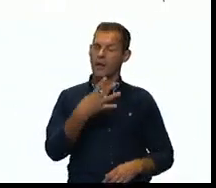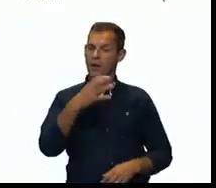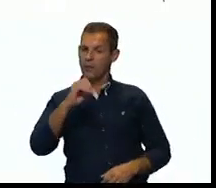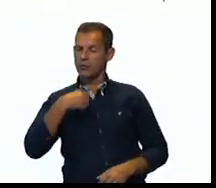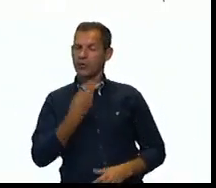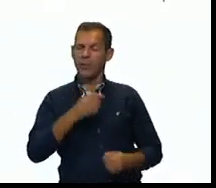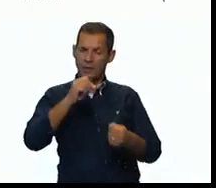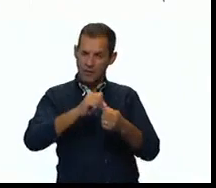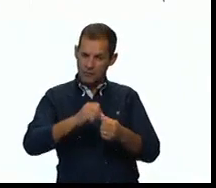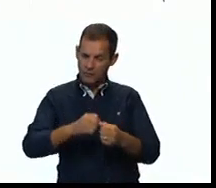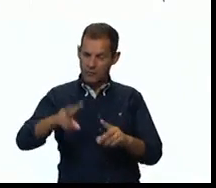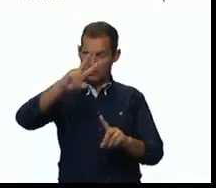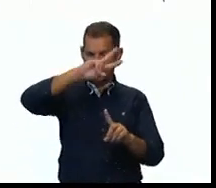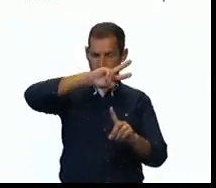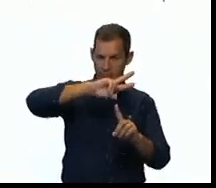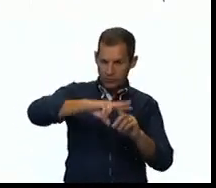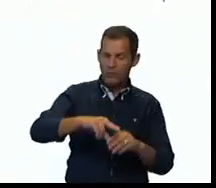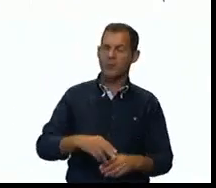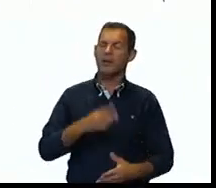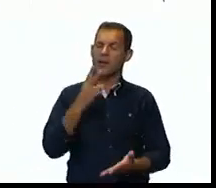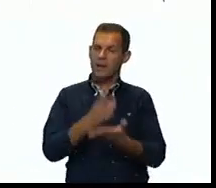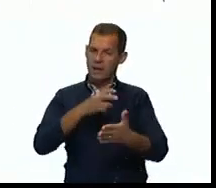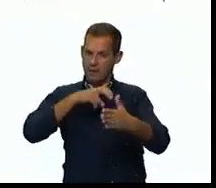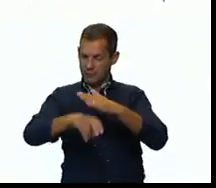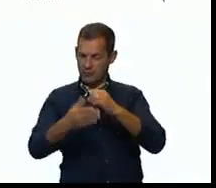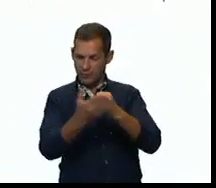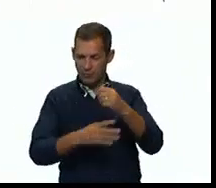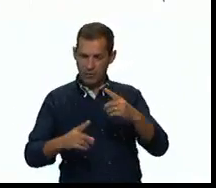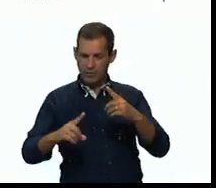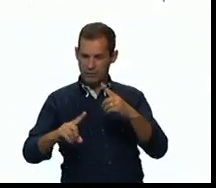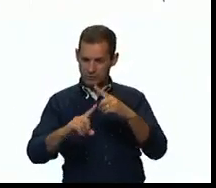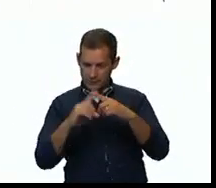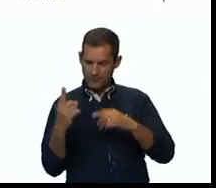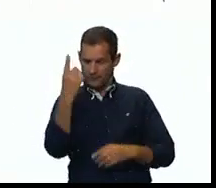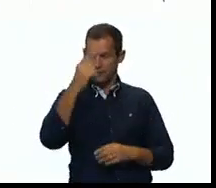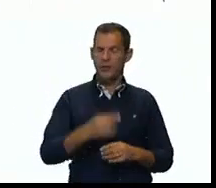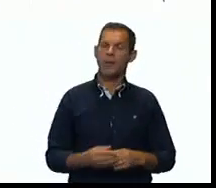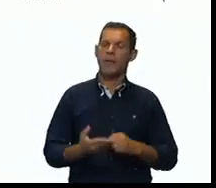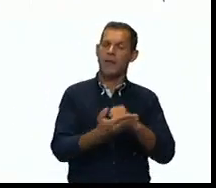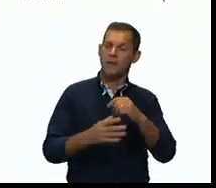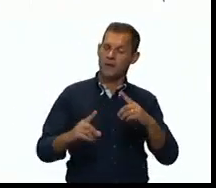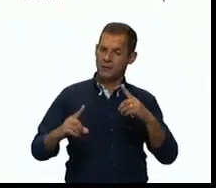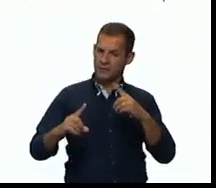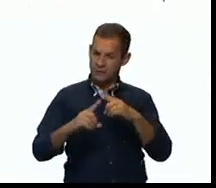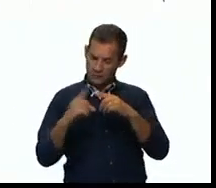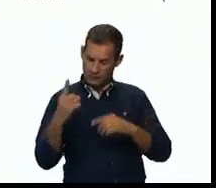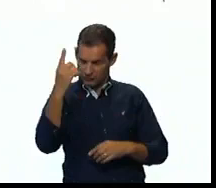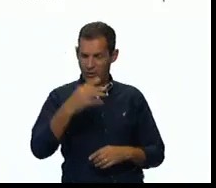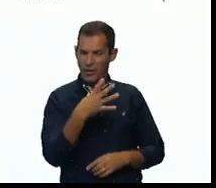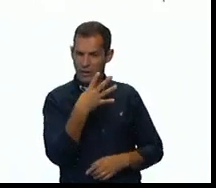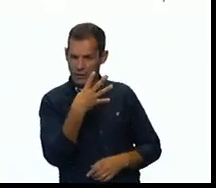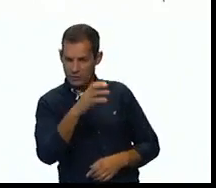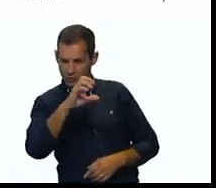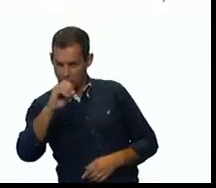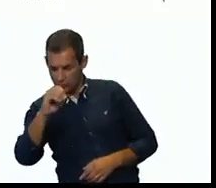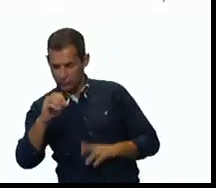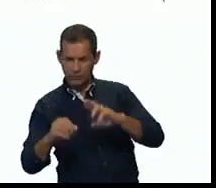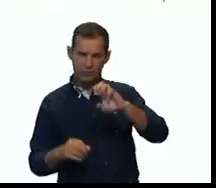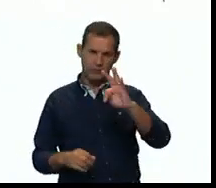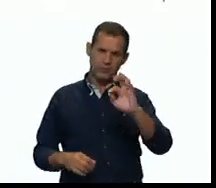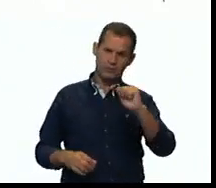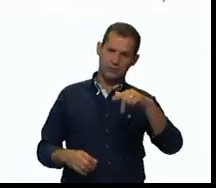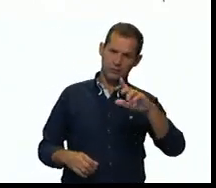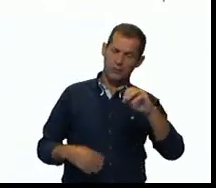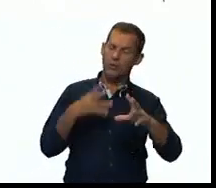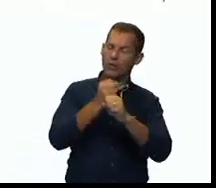fez o mesmo procedimento, base vezes a altura dos 40 retângulos